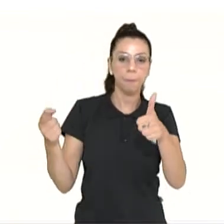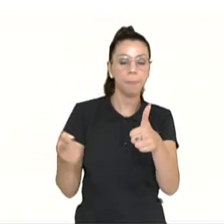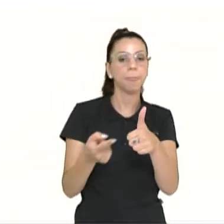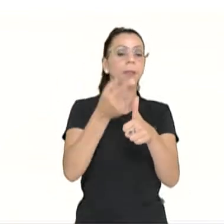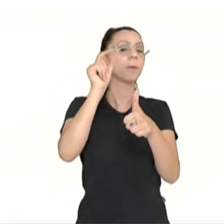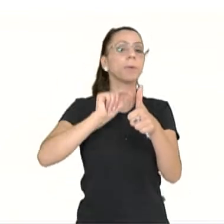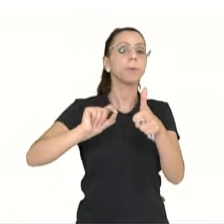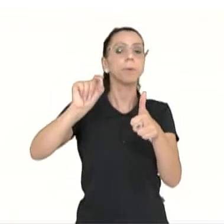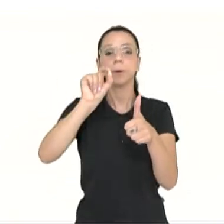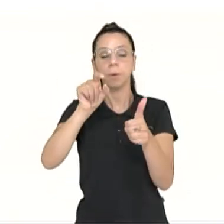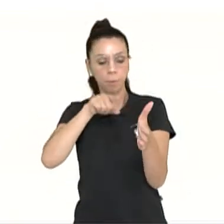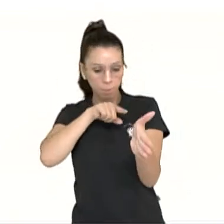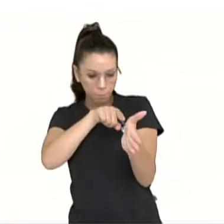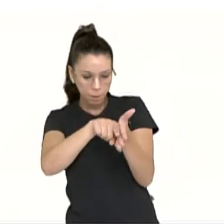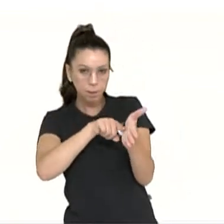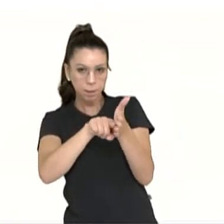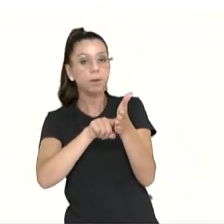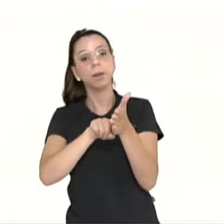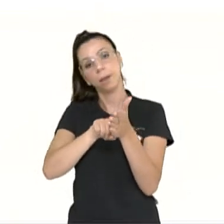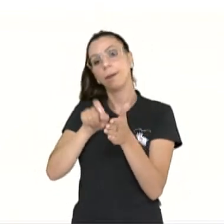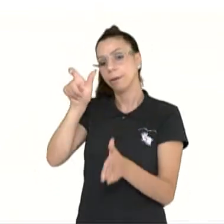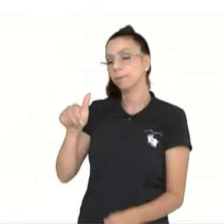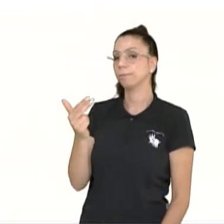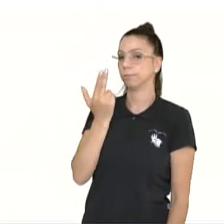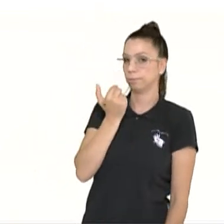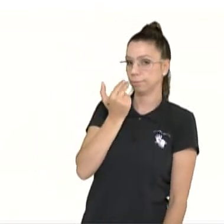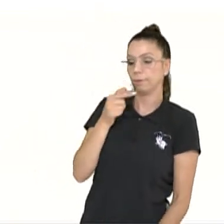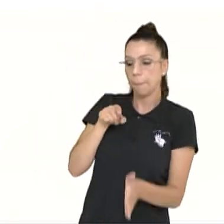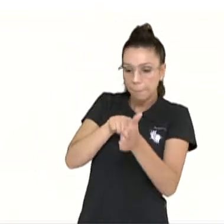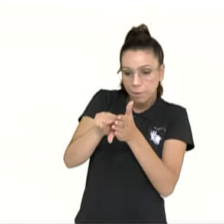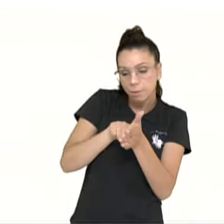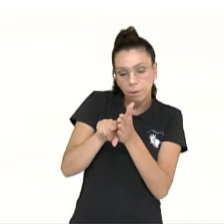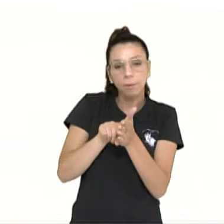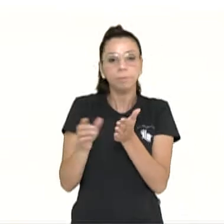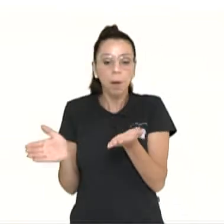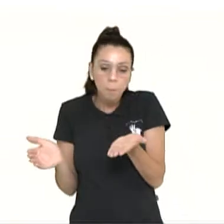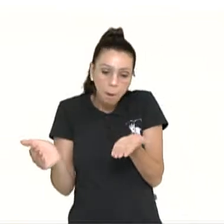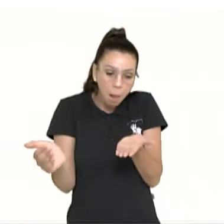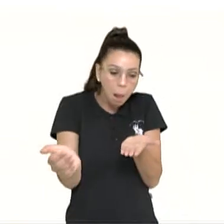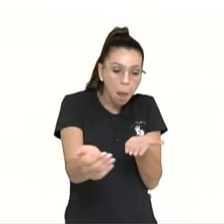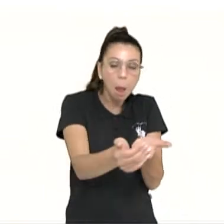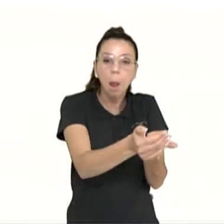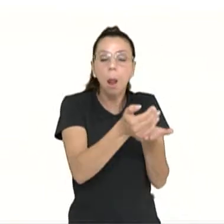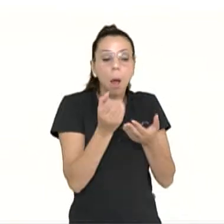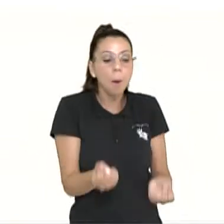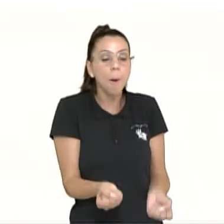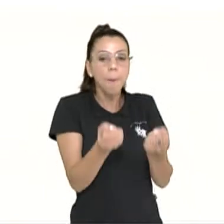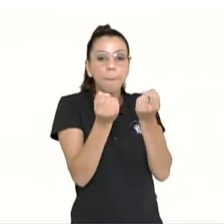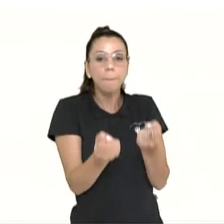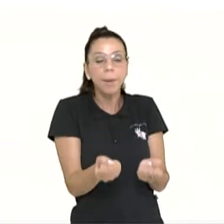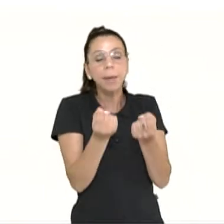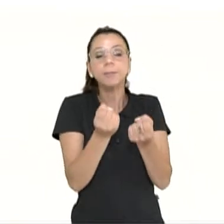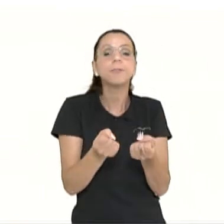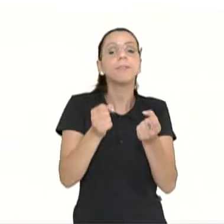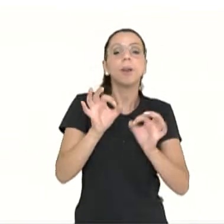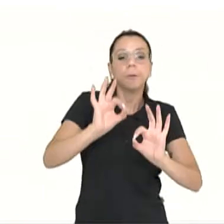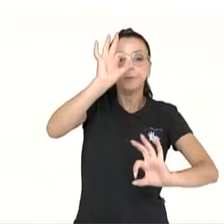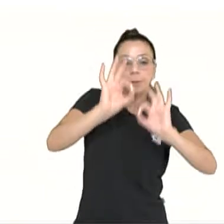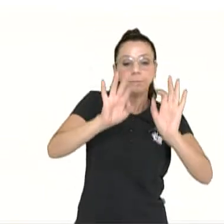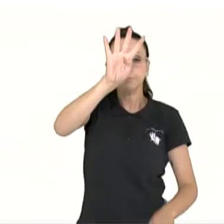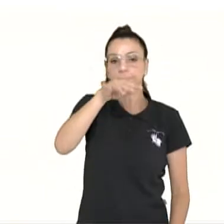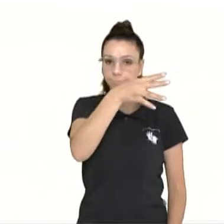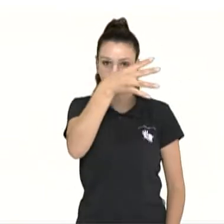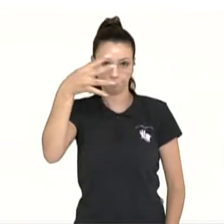o pesquisador, né, no caso aqui o nutricionista, ele vai colher o peso dos 20 atletas e colocar organizadinho ali numa